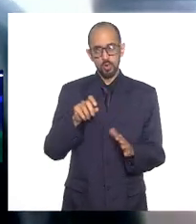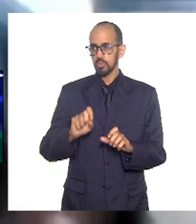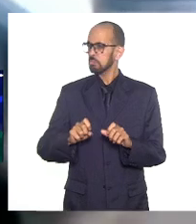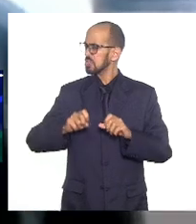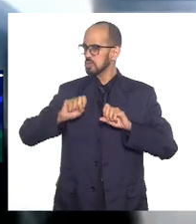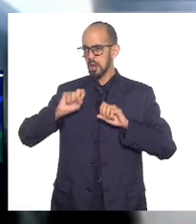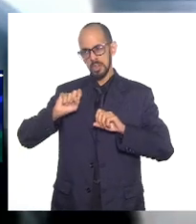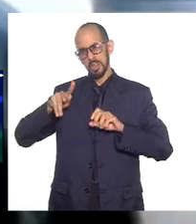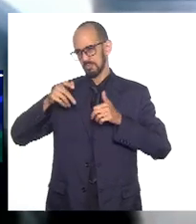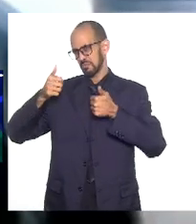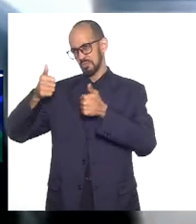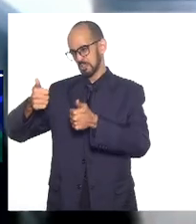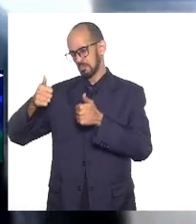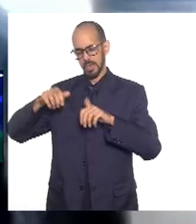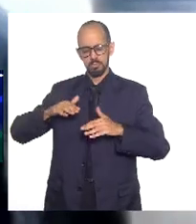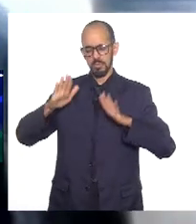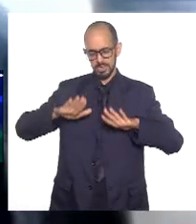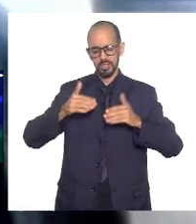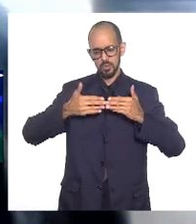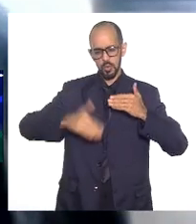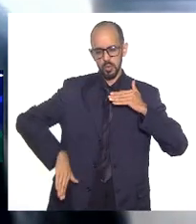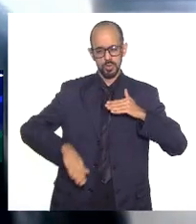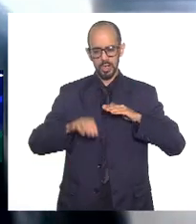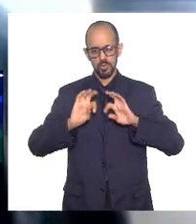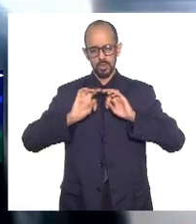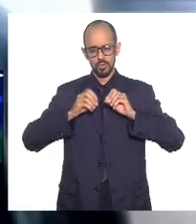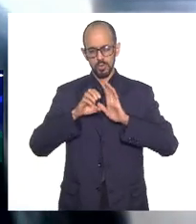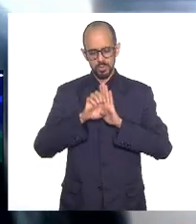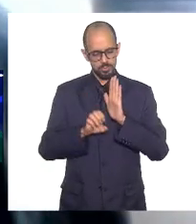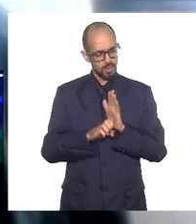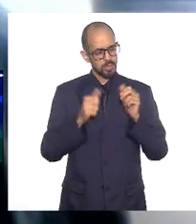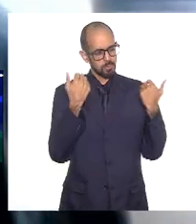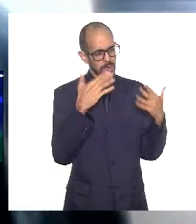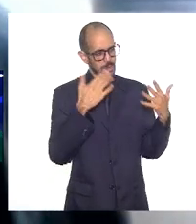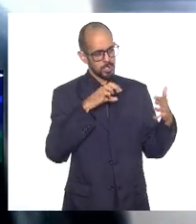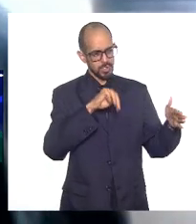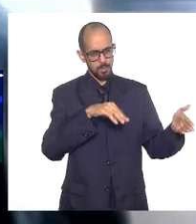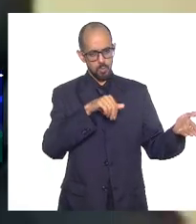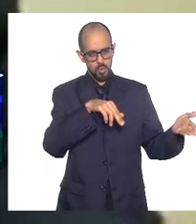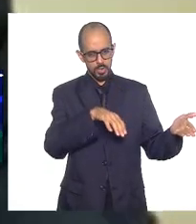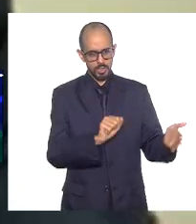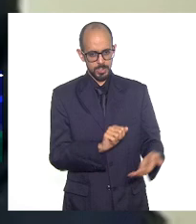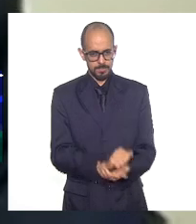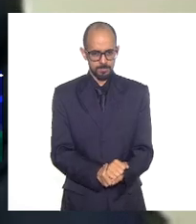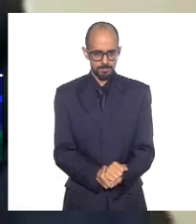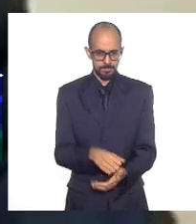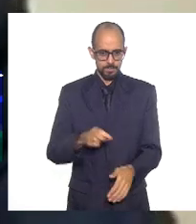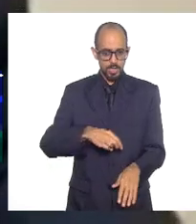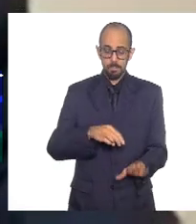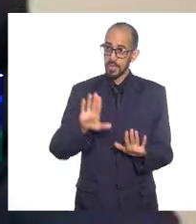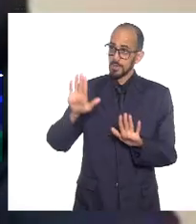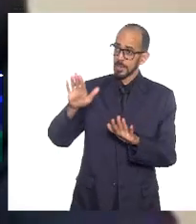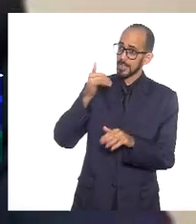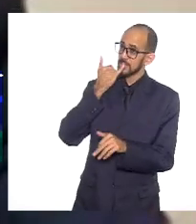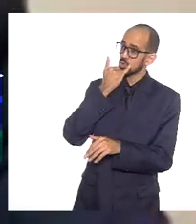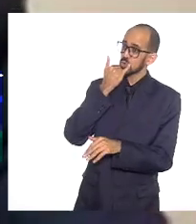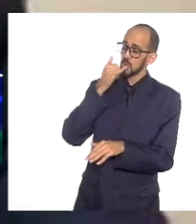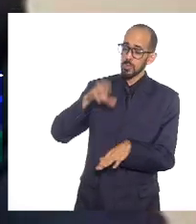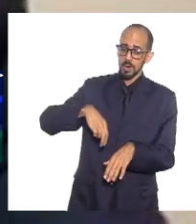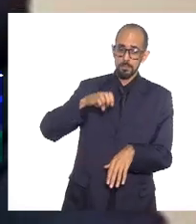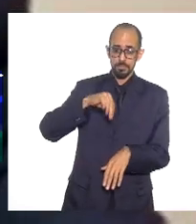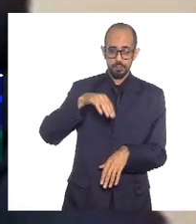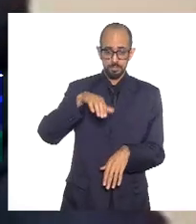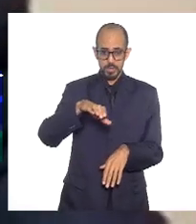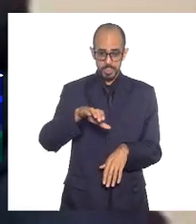importante é contrário a todas as emendas. E parabéns à Mônica. Perdão, Mick, pela ordem, senhor presidente. Como a